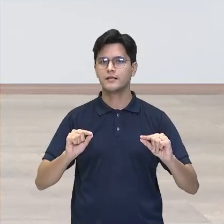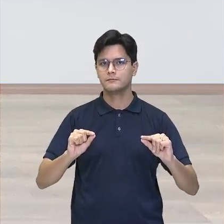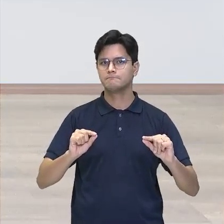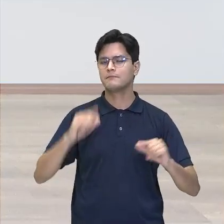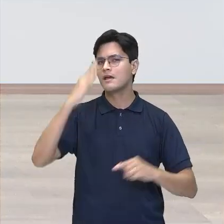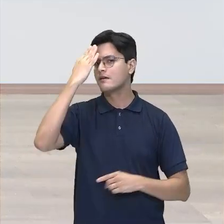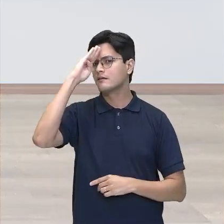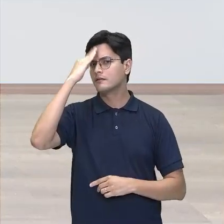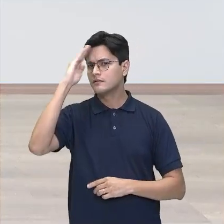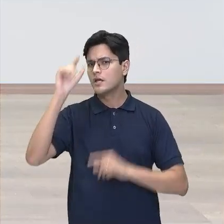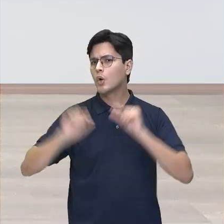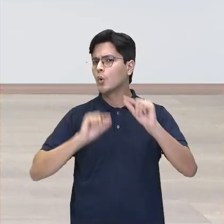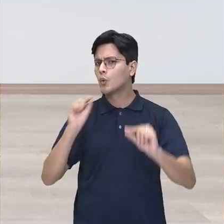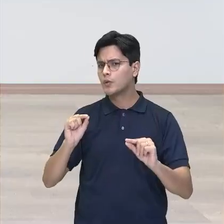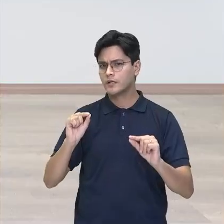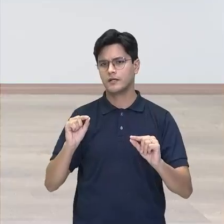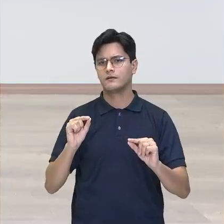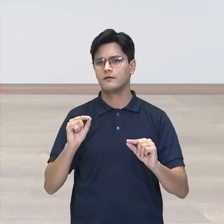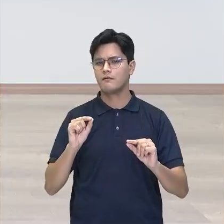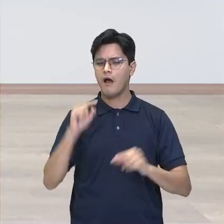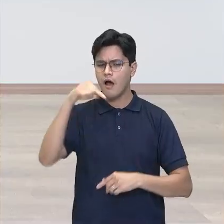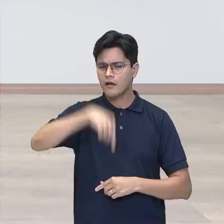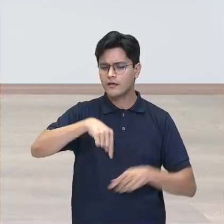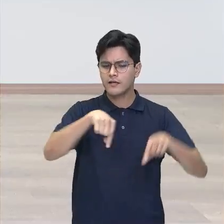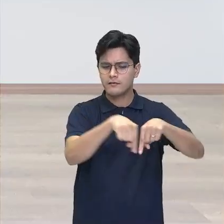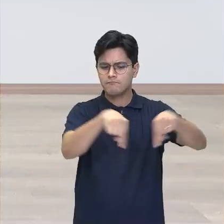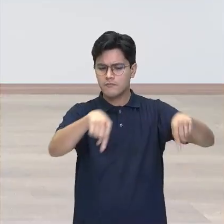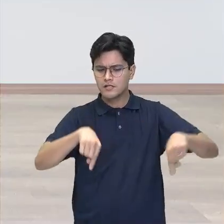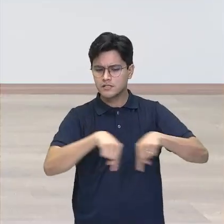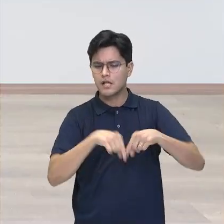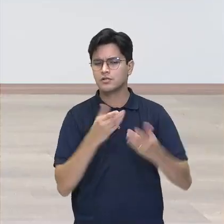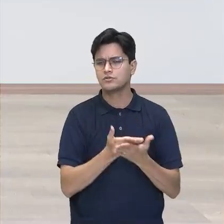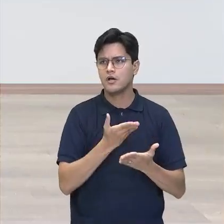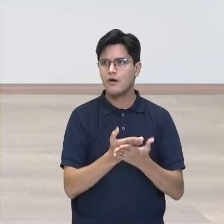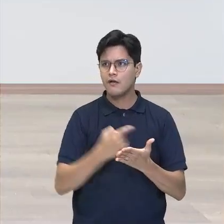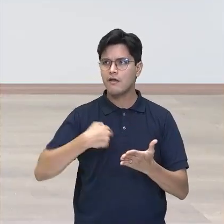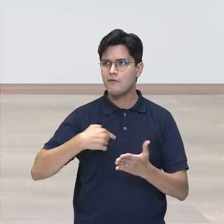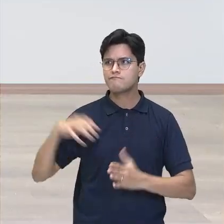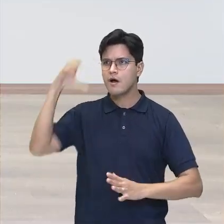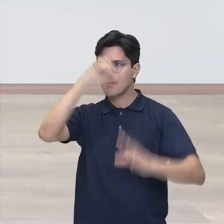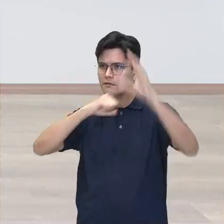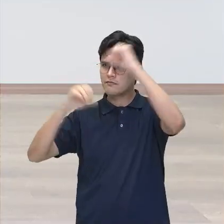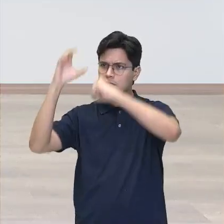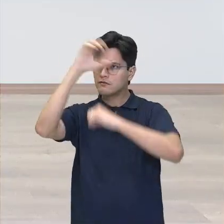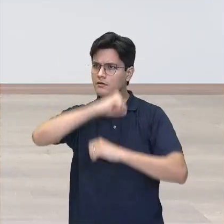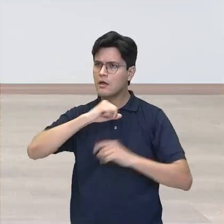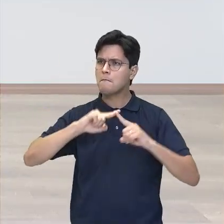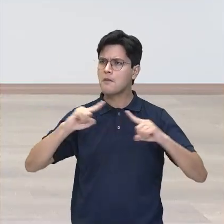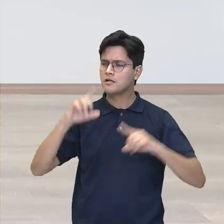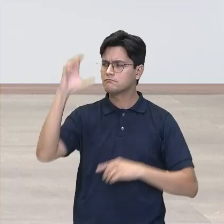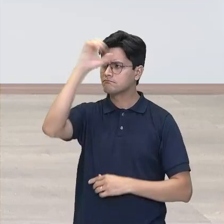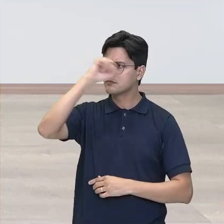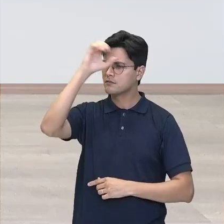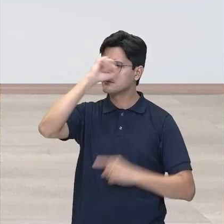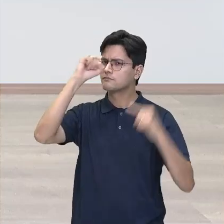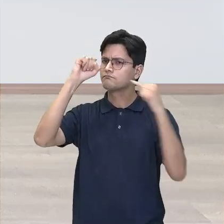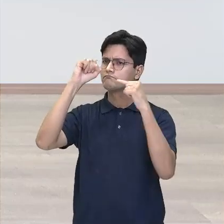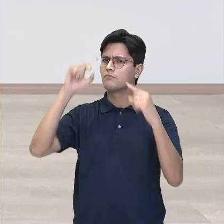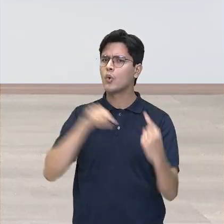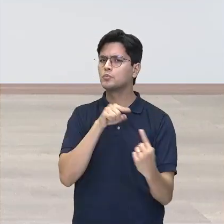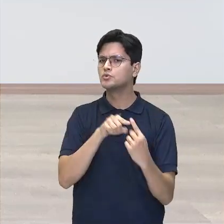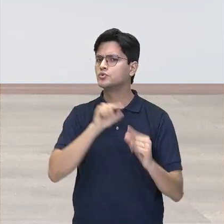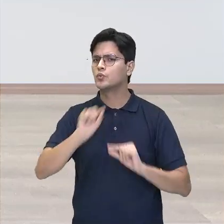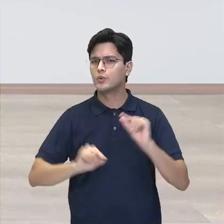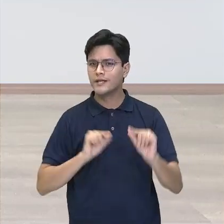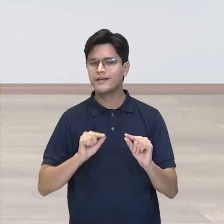de aula, tendo uma funcionalidade ali ao seu redor. A ideia desse desenvolvimento é que ele possa, né, mudar